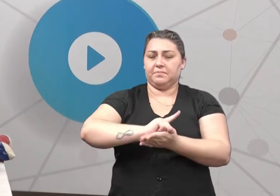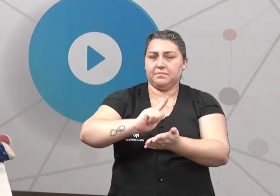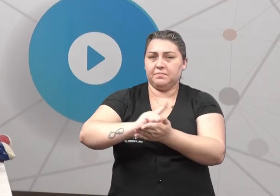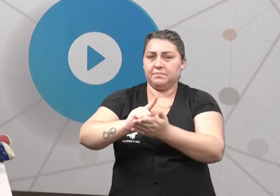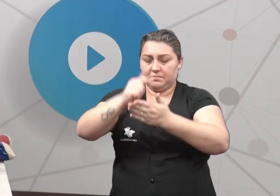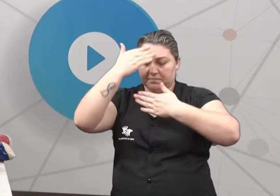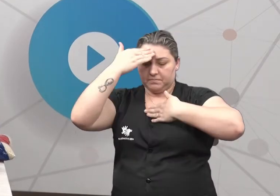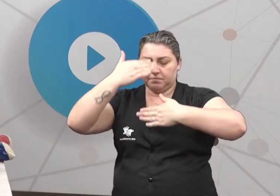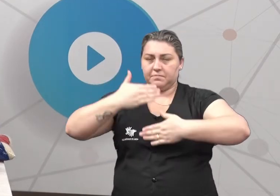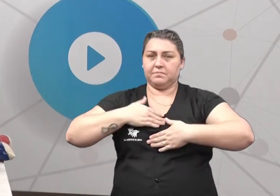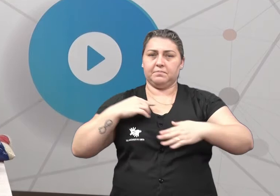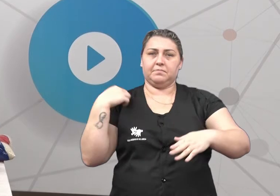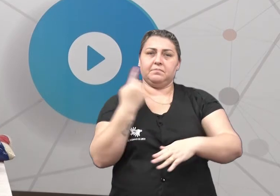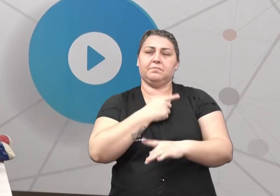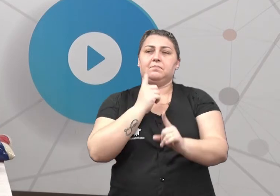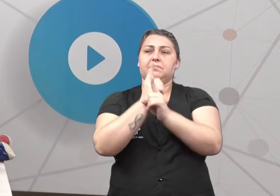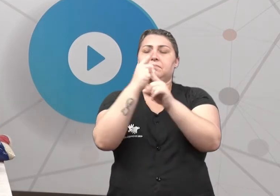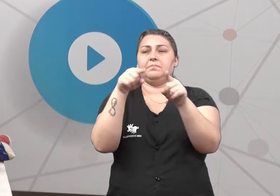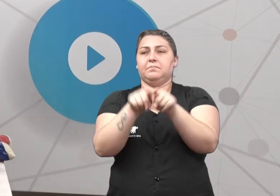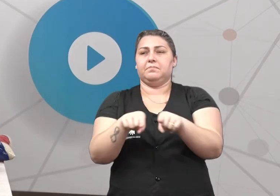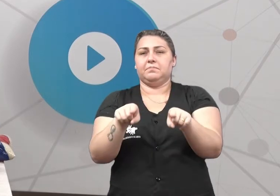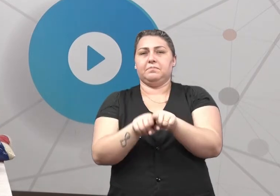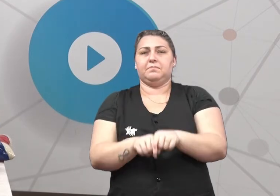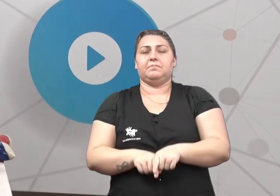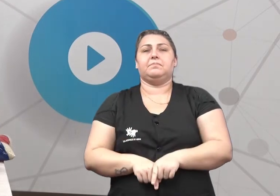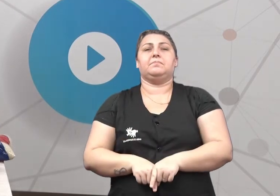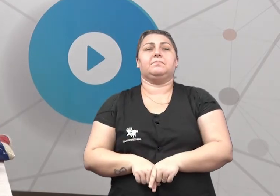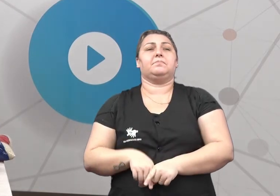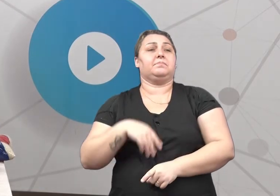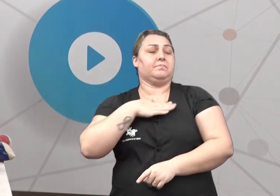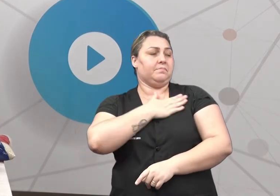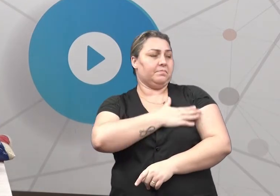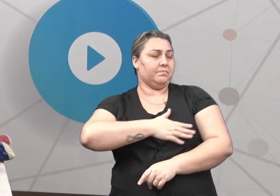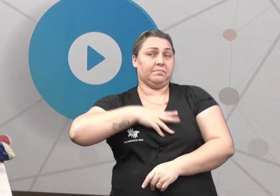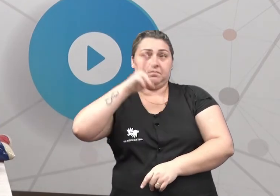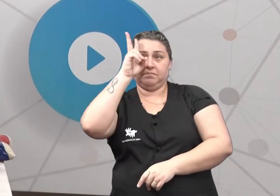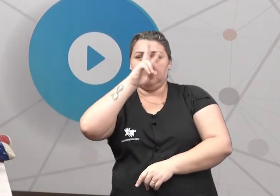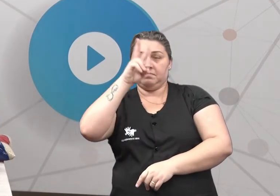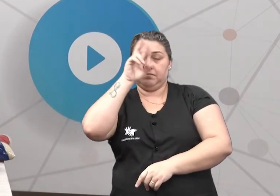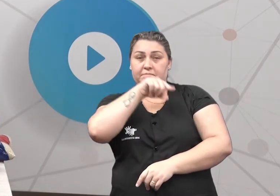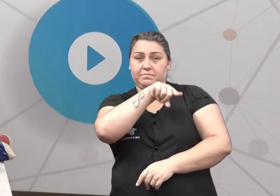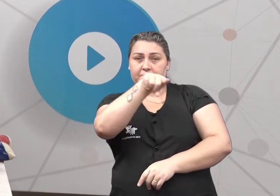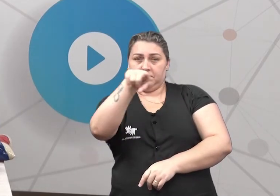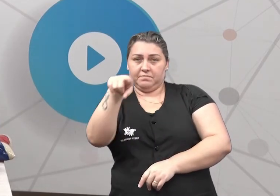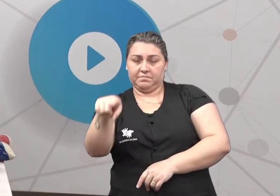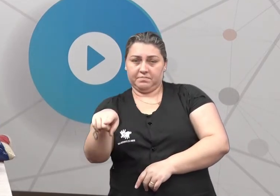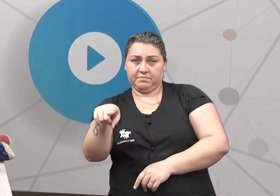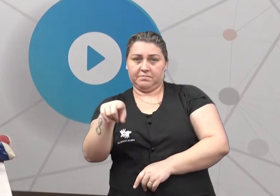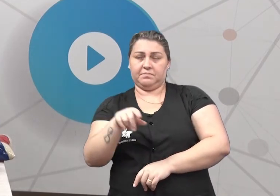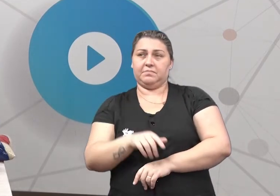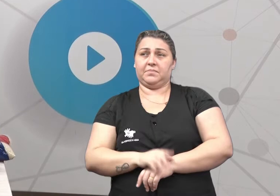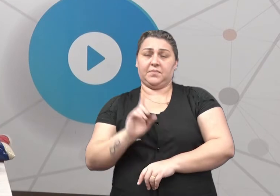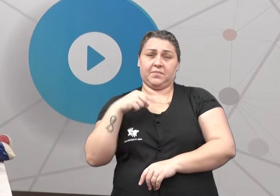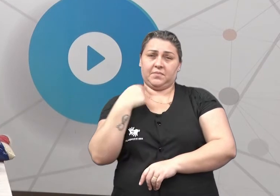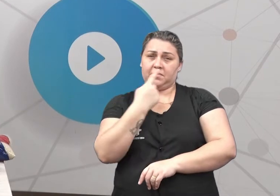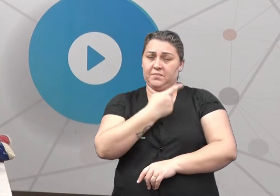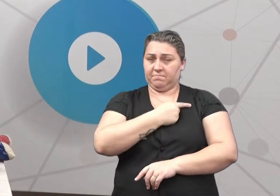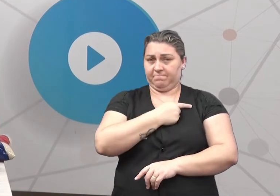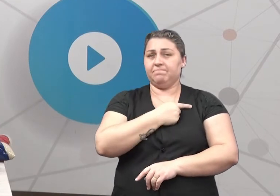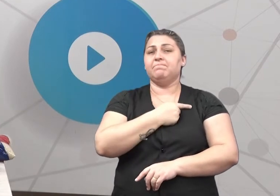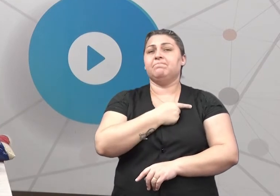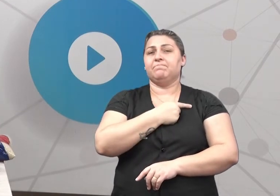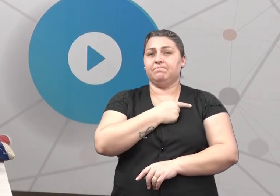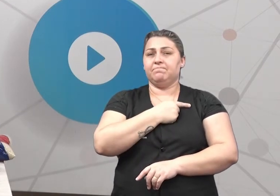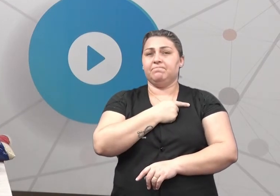limpeza, que nós encontramos também. Uma coisa que eu gostaria de lembrar para vocês, que nós vamos medir